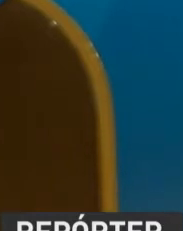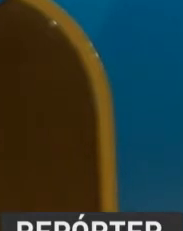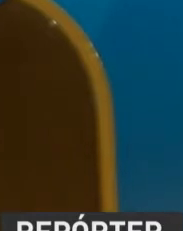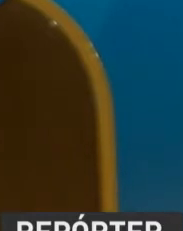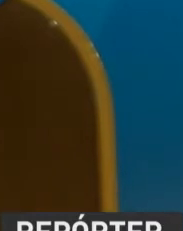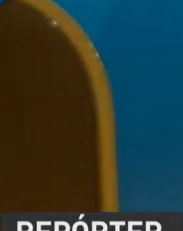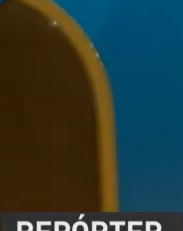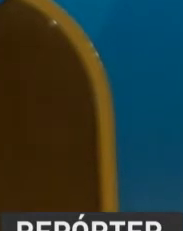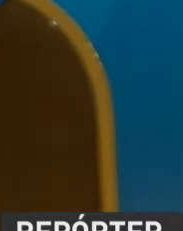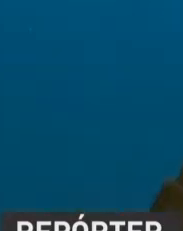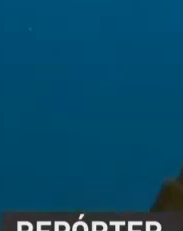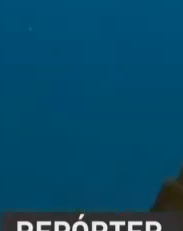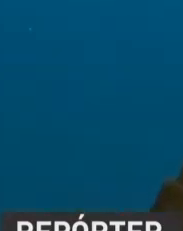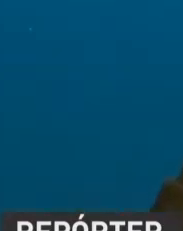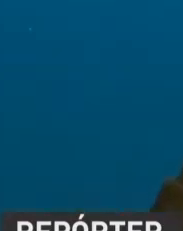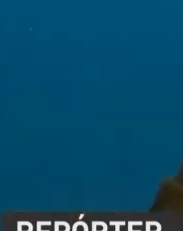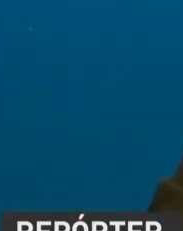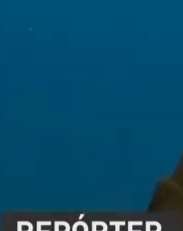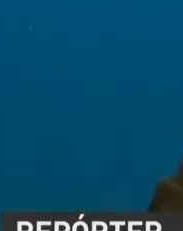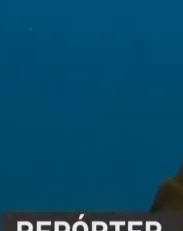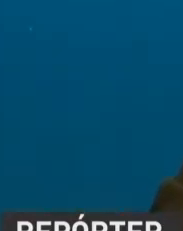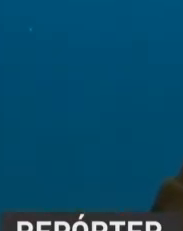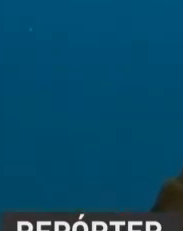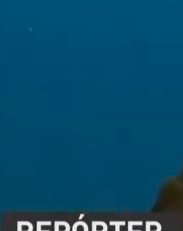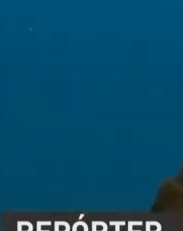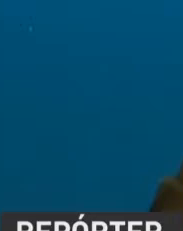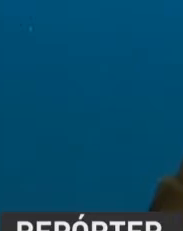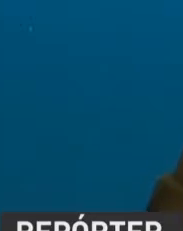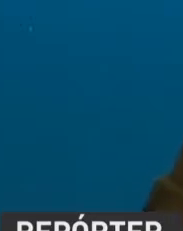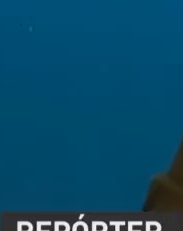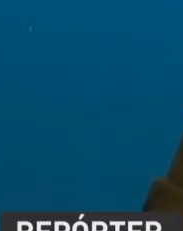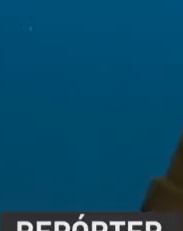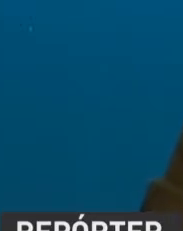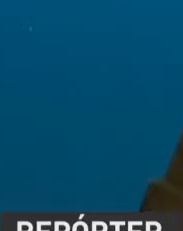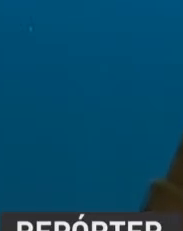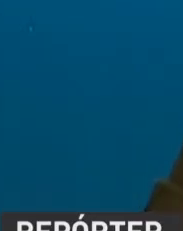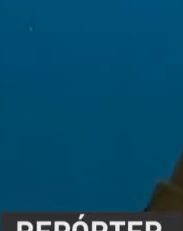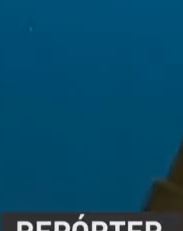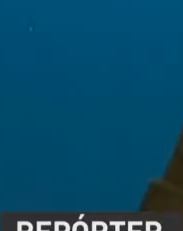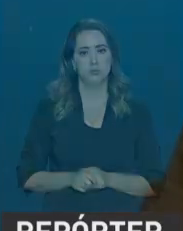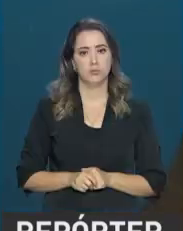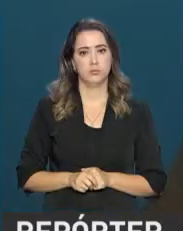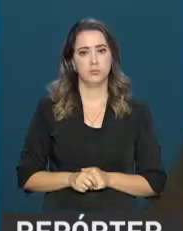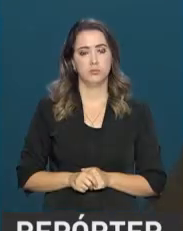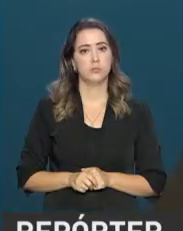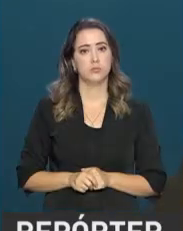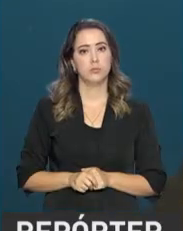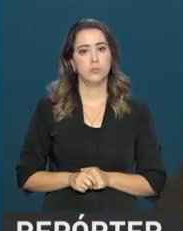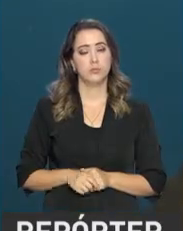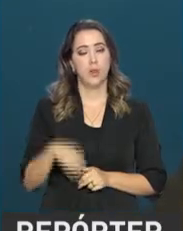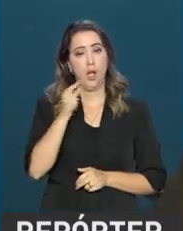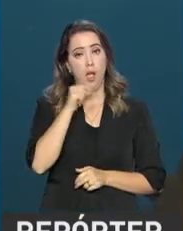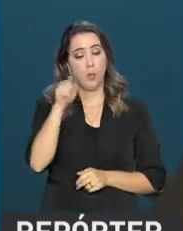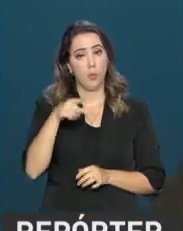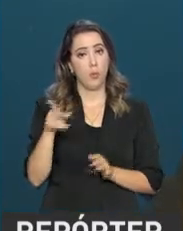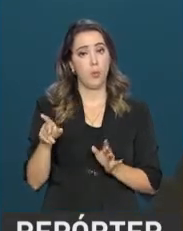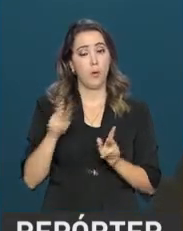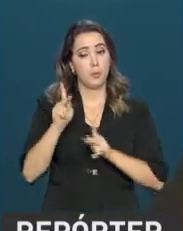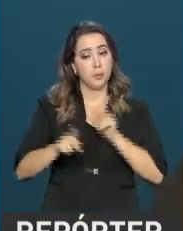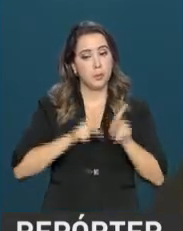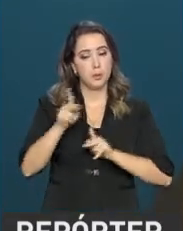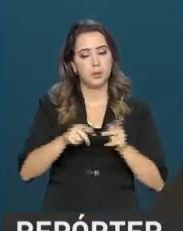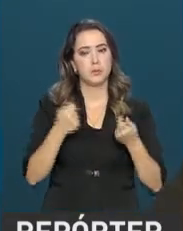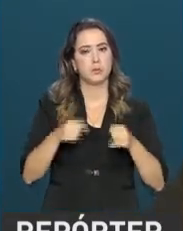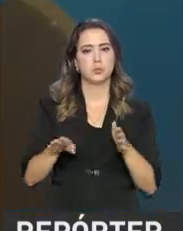dito civilizatório. Sarney Filho lembrou que a água é um bem público, que deve chegar a todos e que sua gestão deve ser feita de